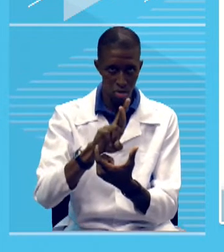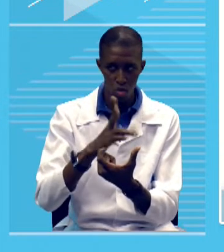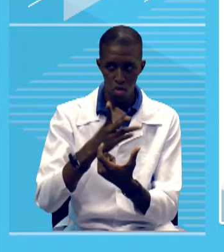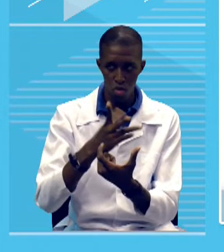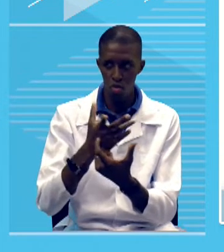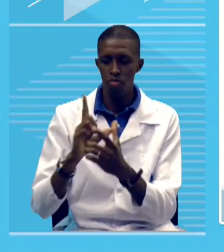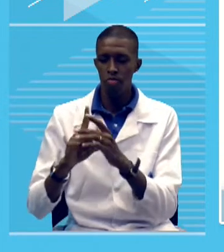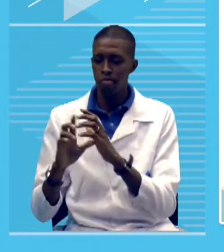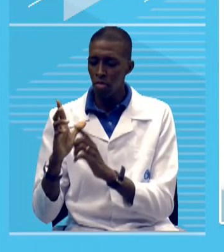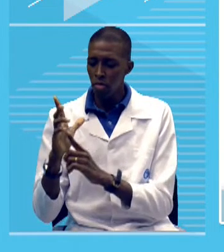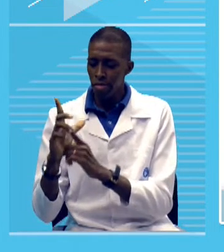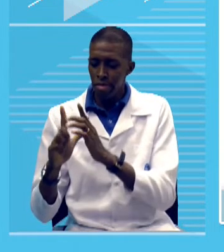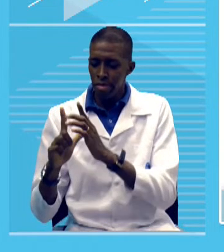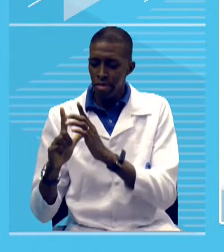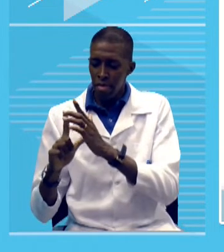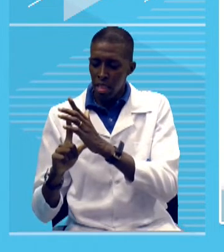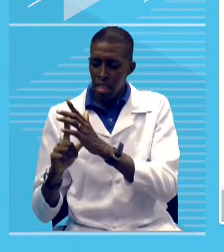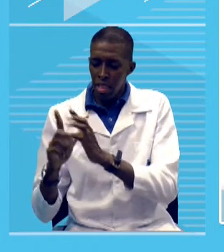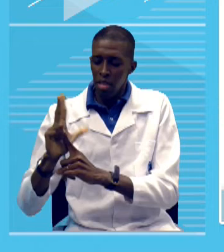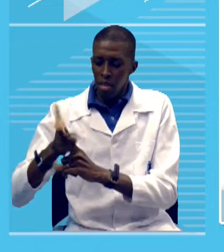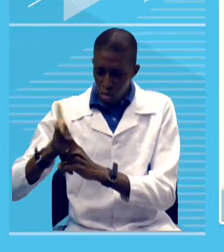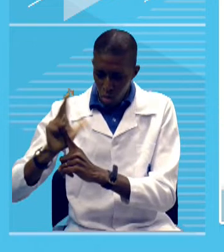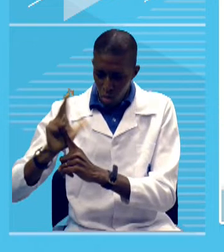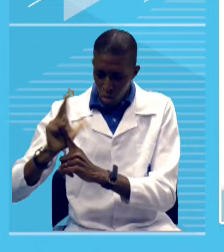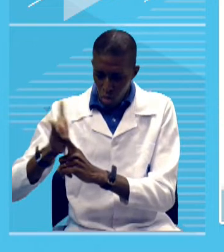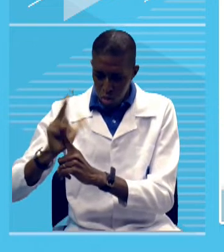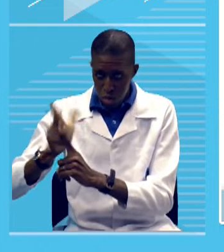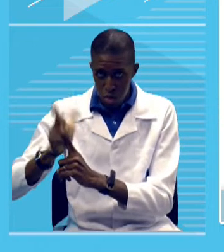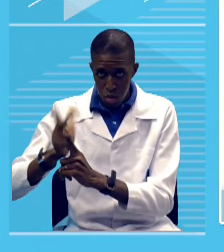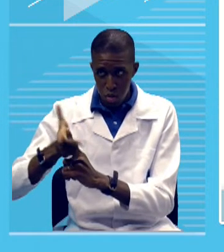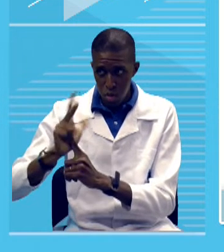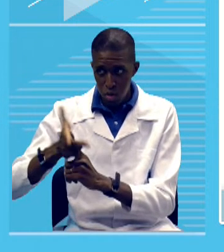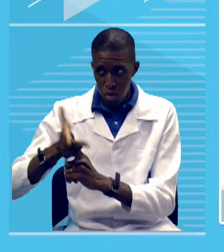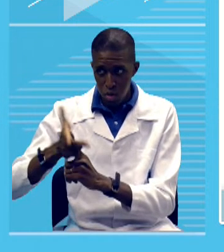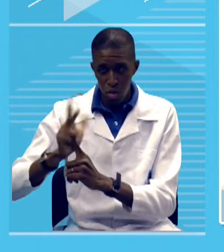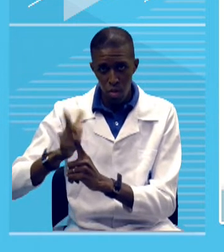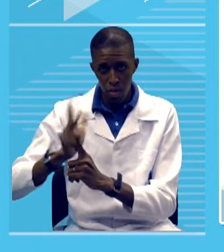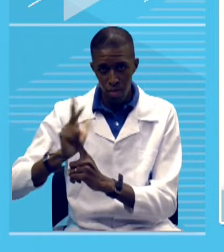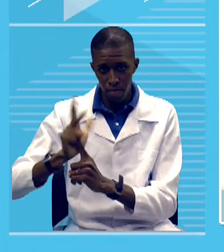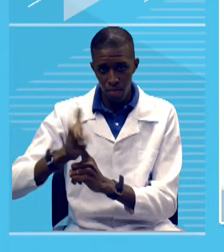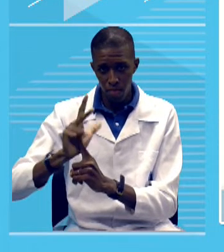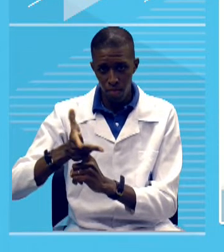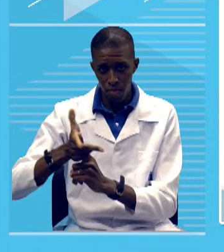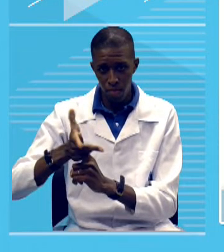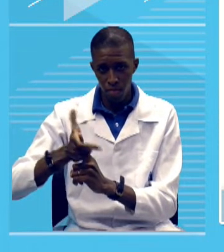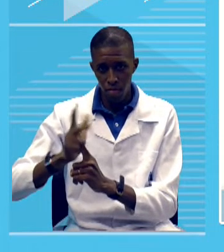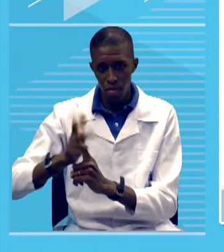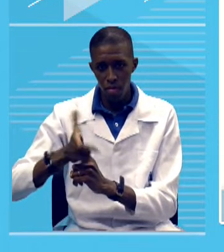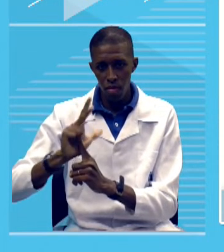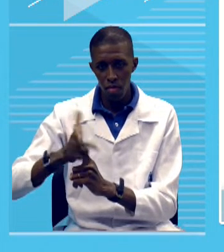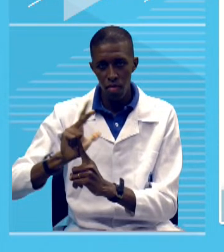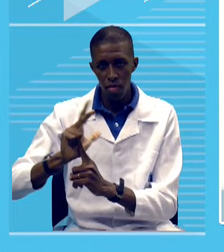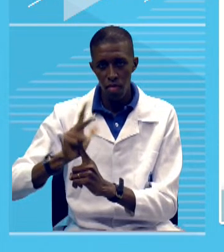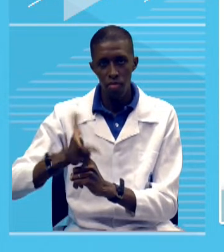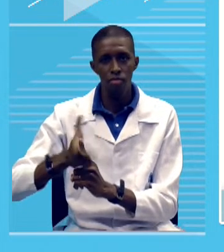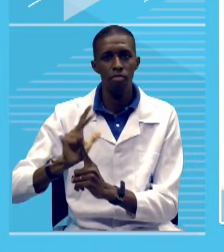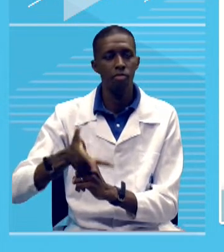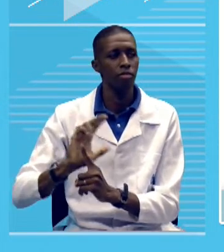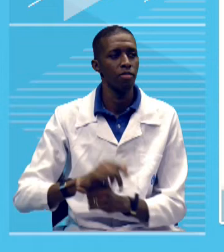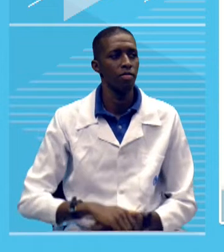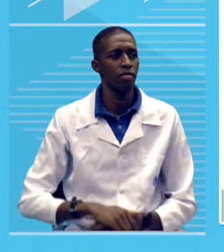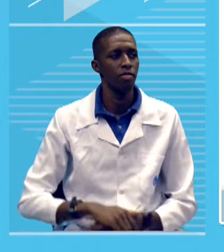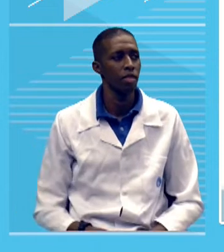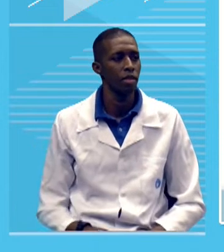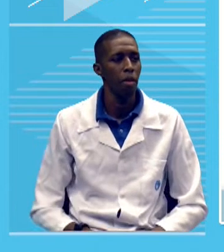cuidado nós temos algumas controvérsias primeiro matéria-prima para